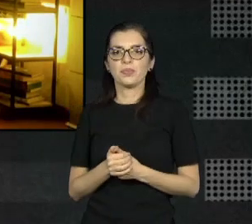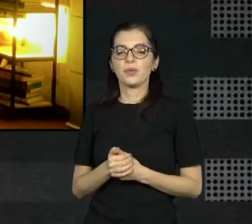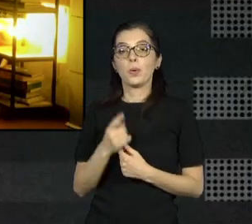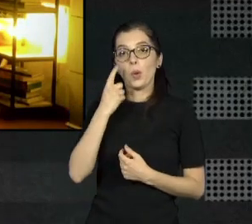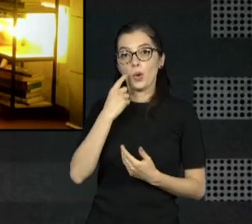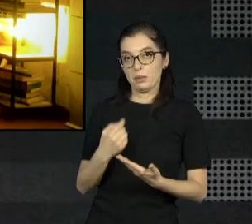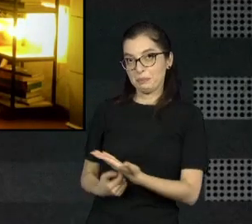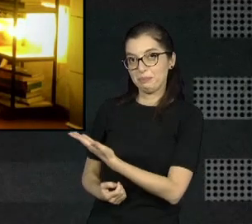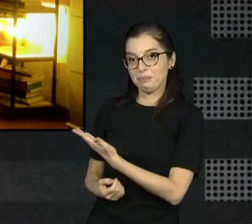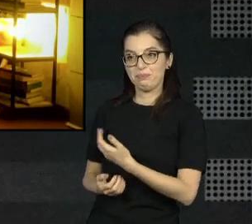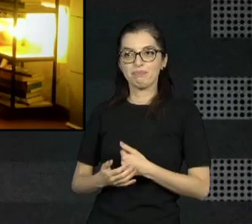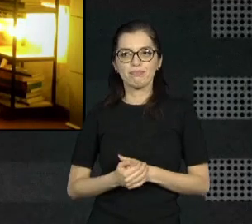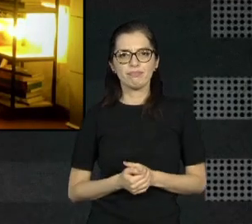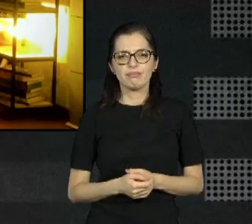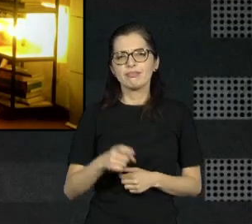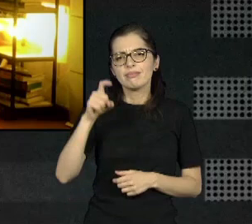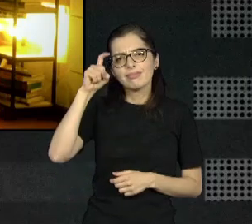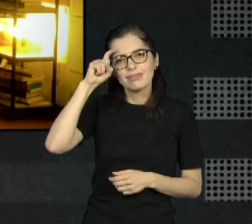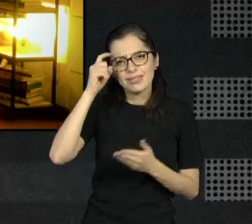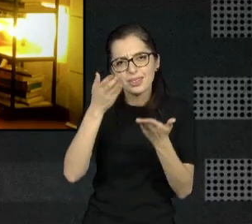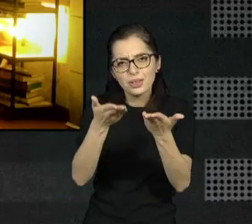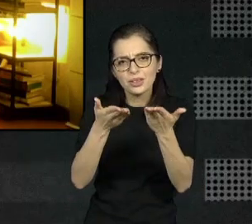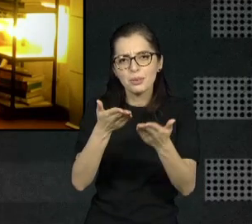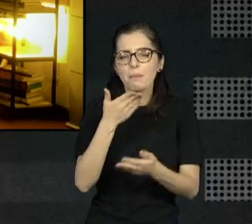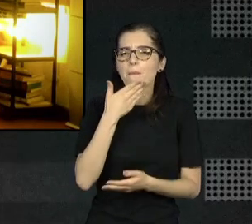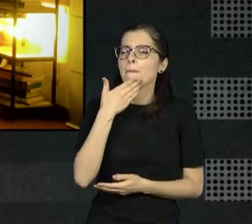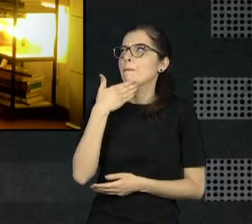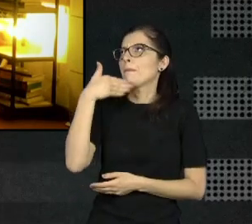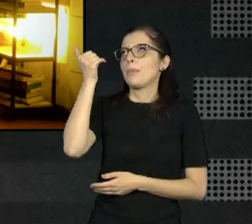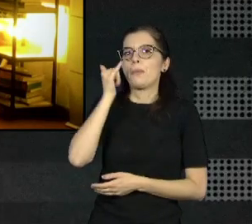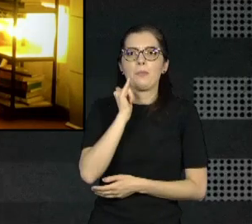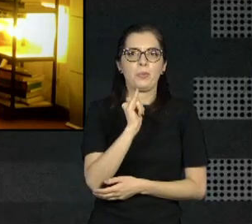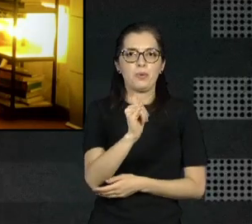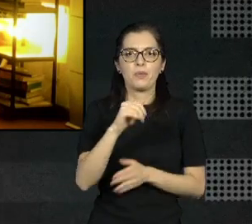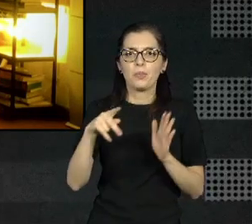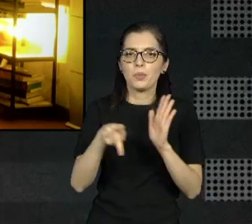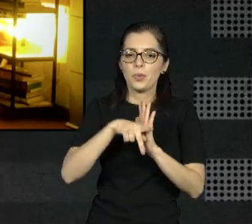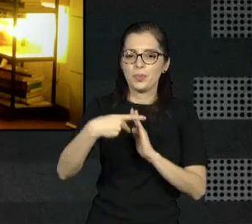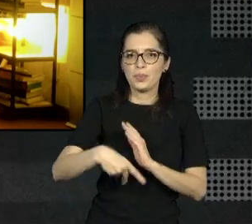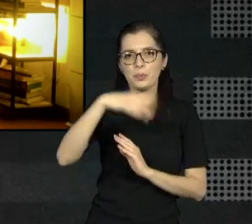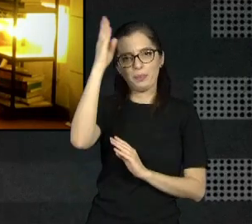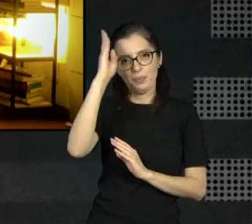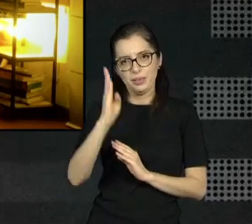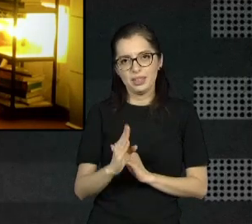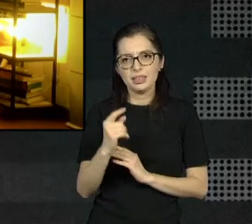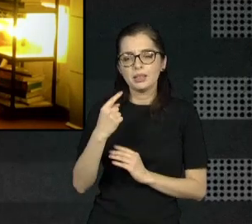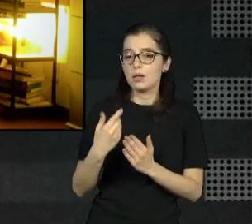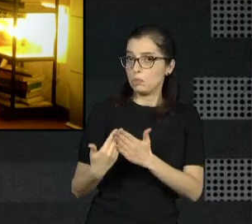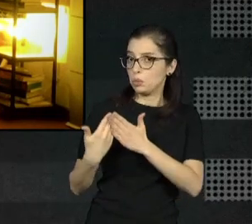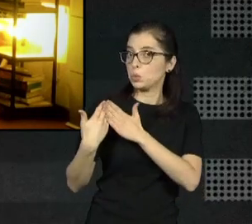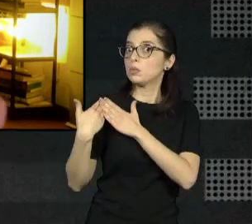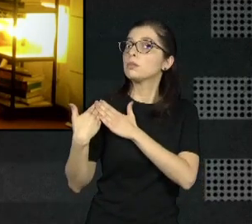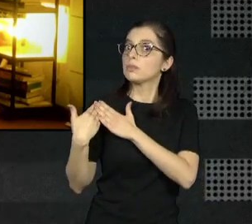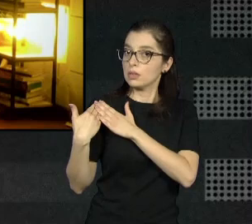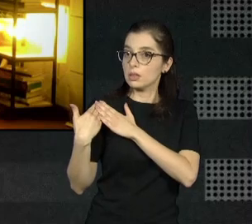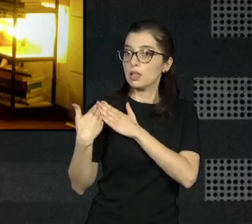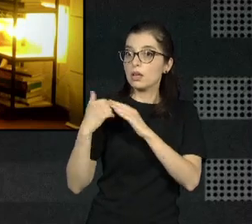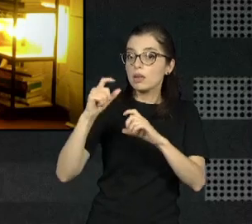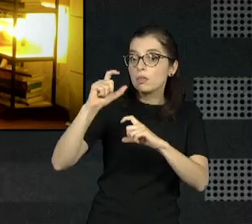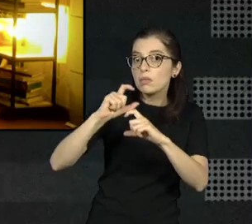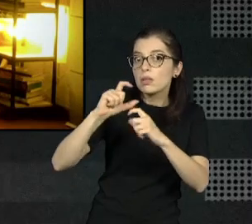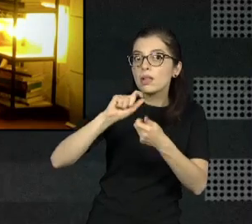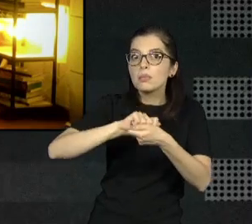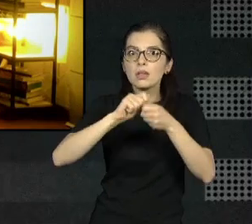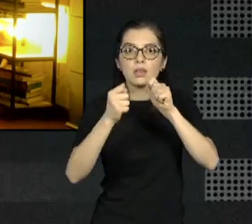de histórias do país. Então, imagina a responsabilidade de levar para as telas uma versão live action do maior ícone pop